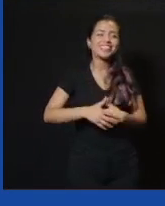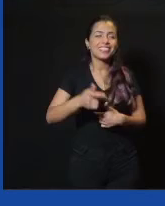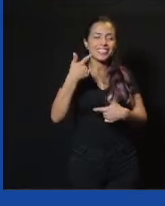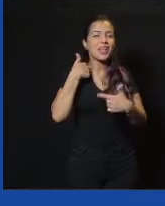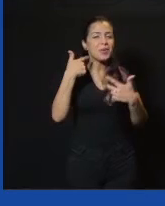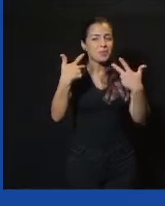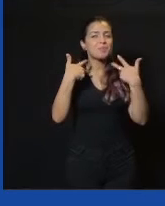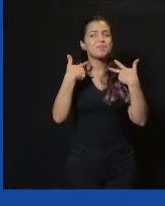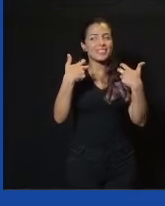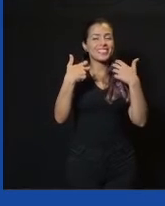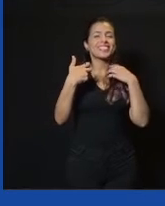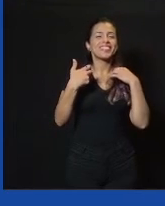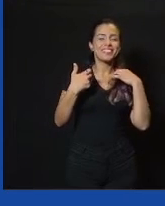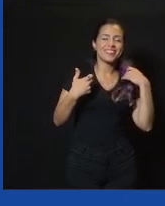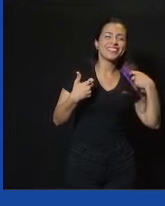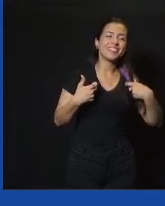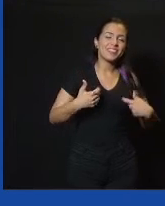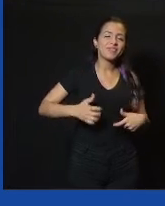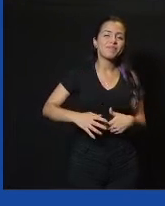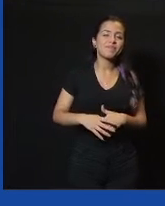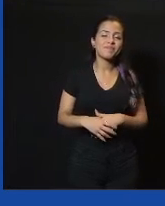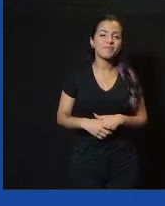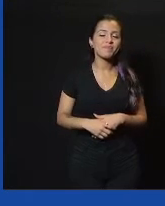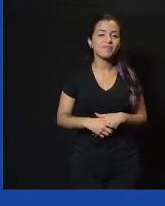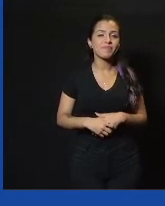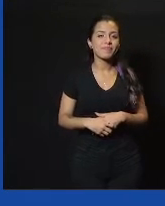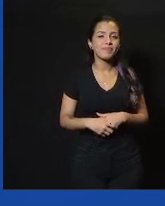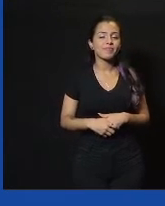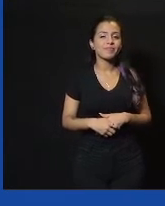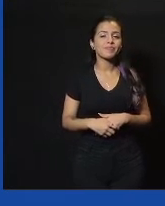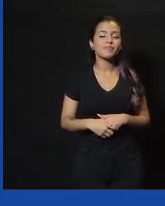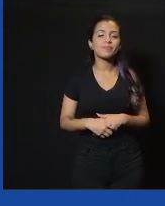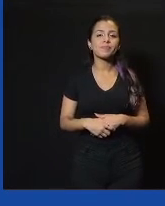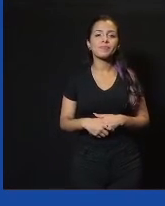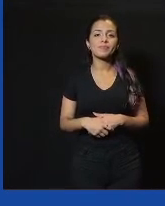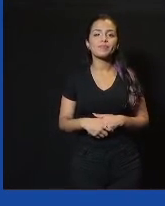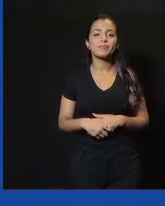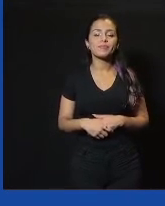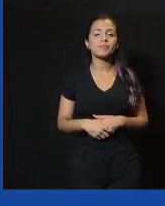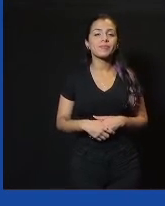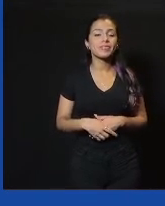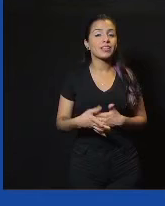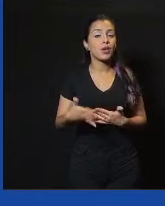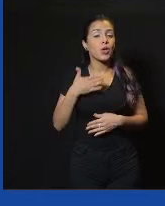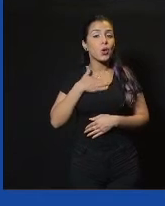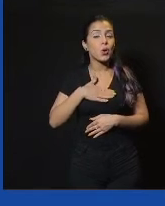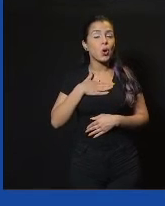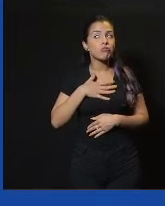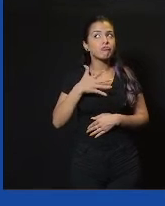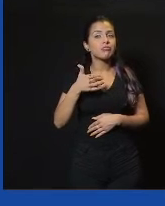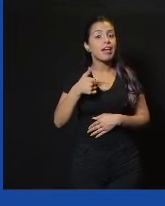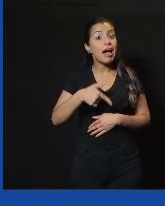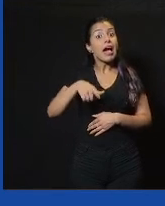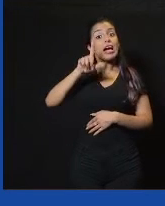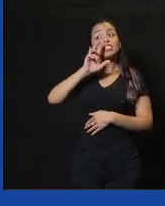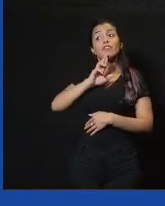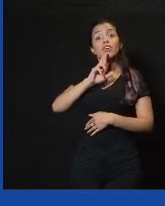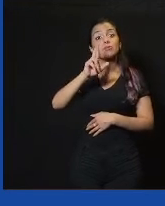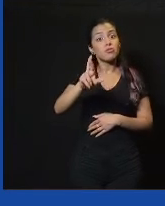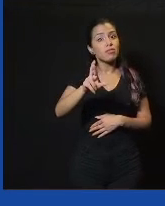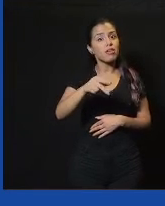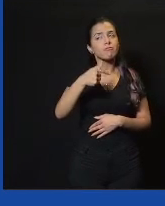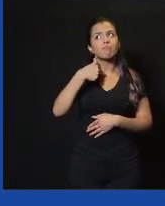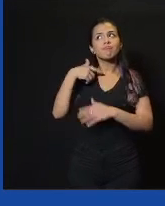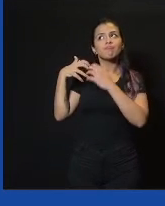Percebi. Eu gosto de pensar bem, né, como eu vou responder as coisas, porque é o que eu